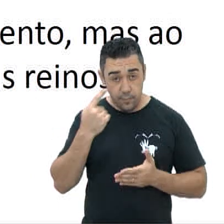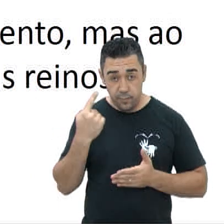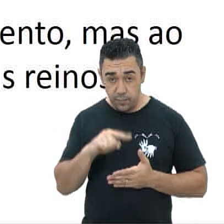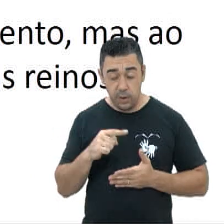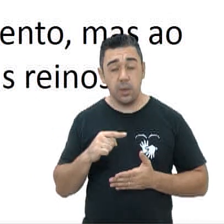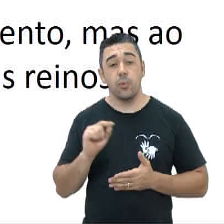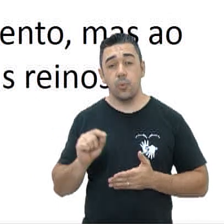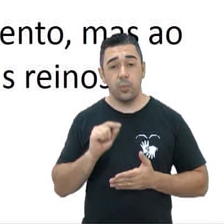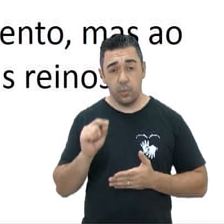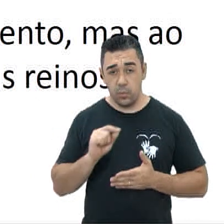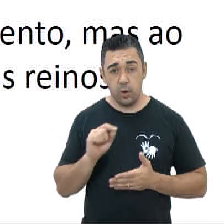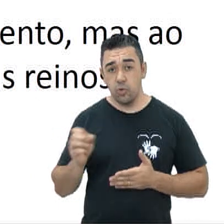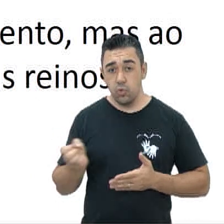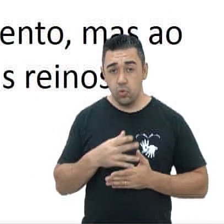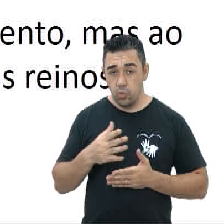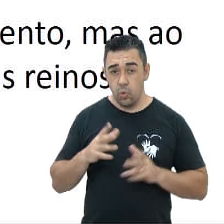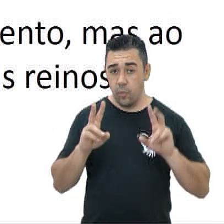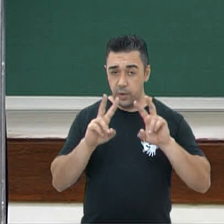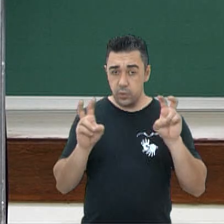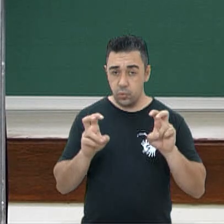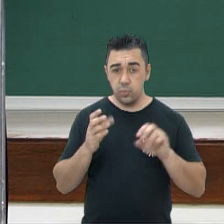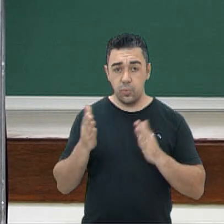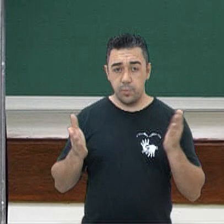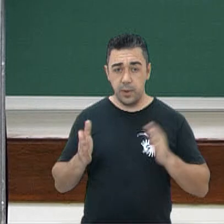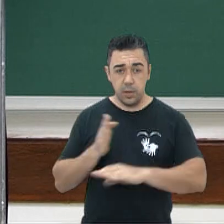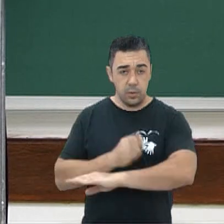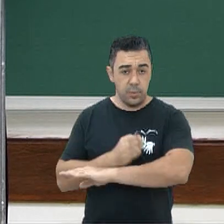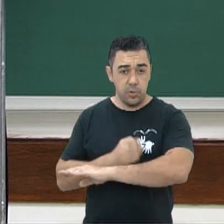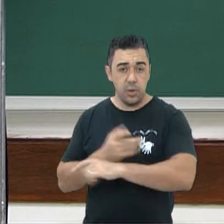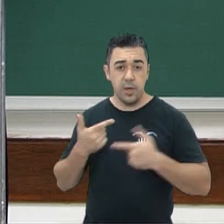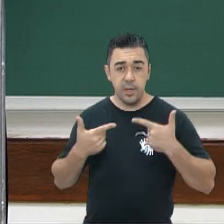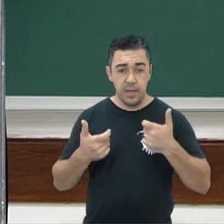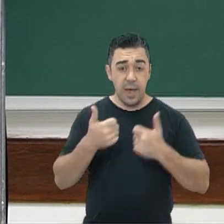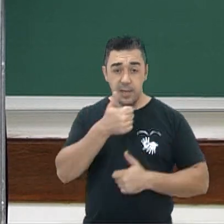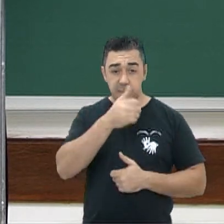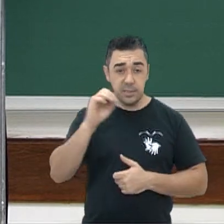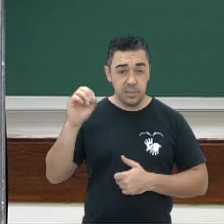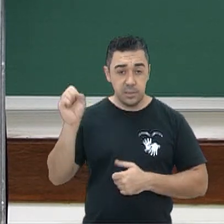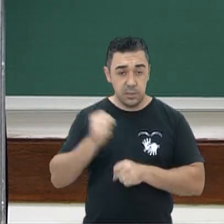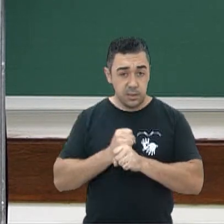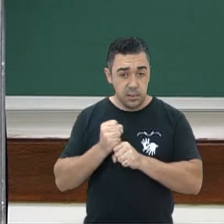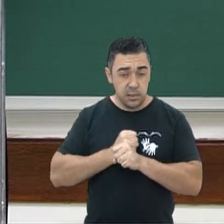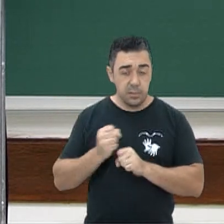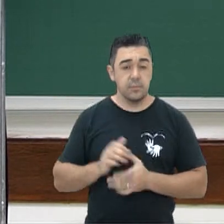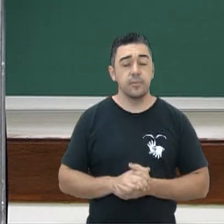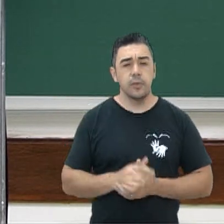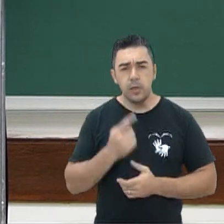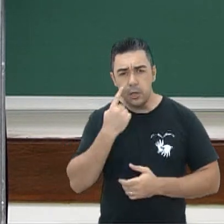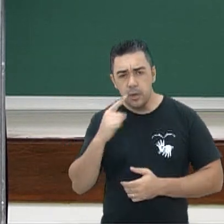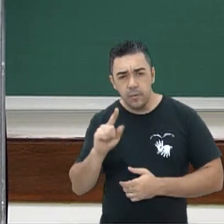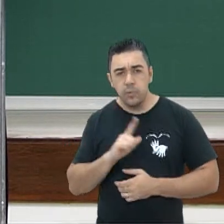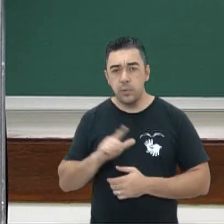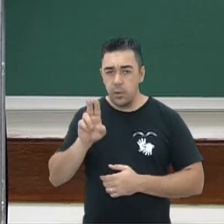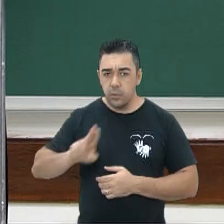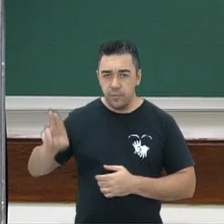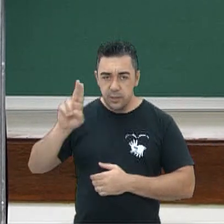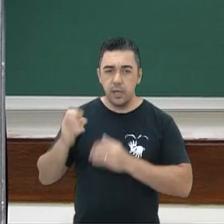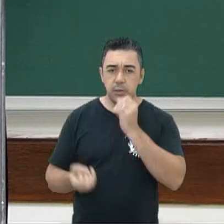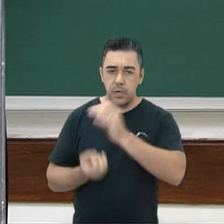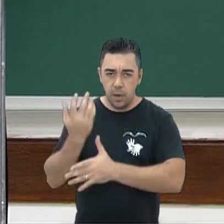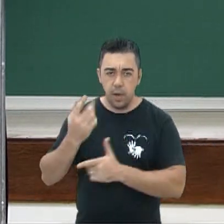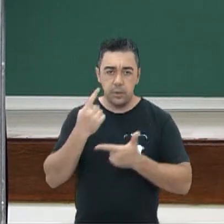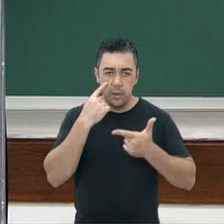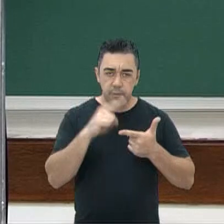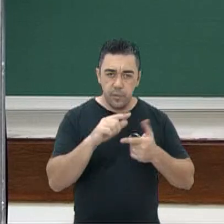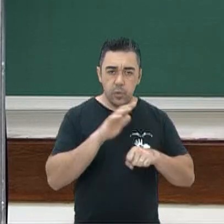entrar no novo assunto aqui dentro do período medieval, que é a Guerra dos 100 Anos. Então a gente viu lá as universidades, a gente viu a